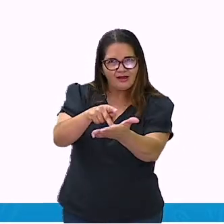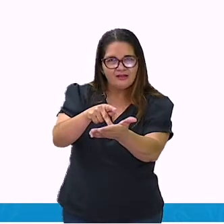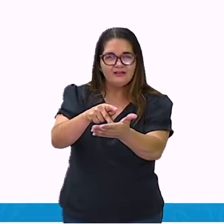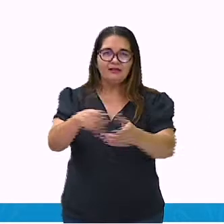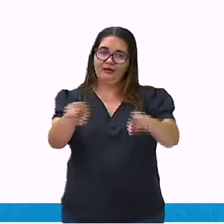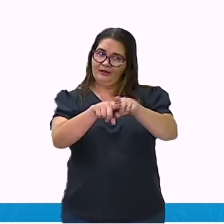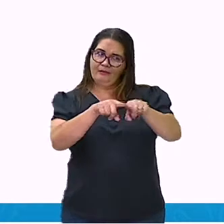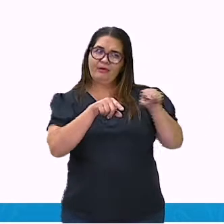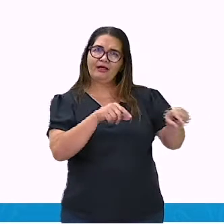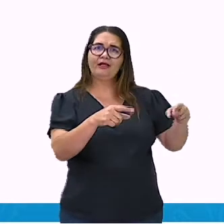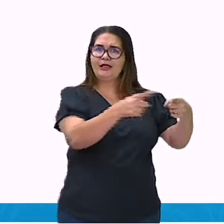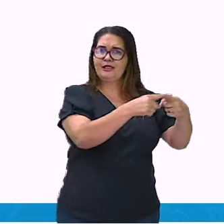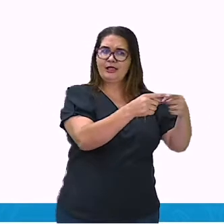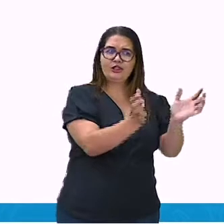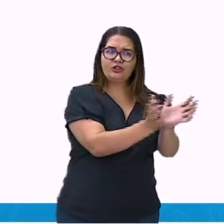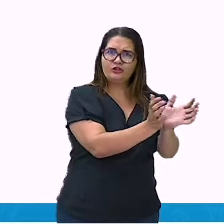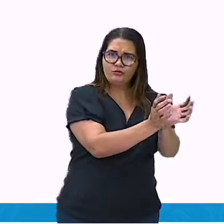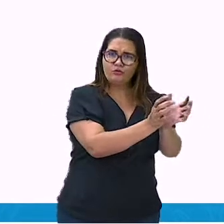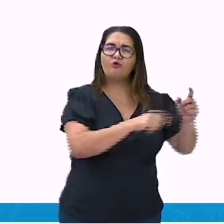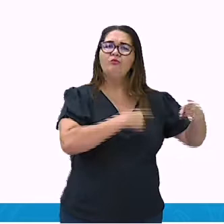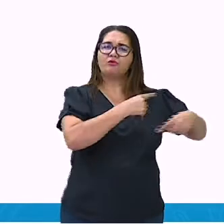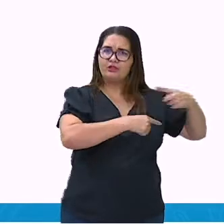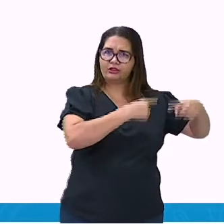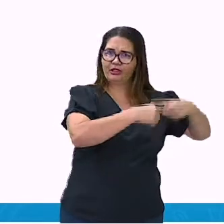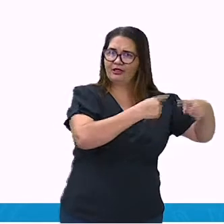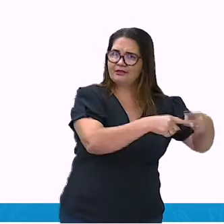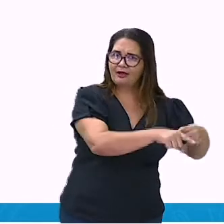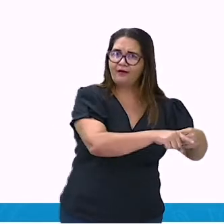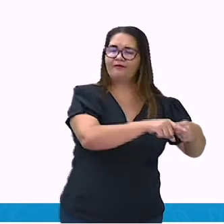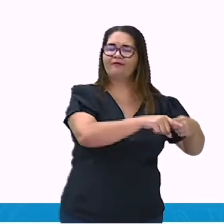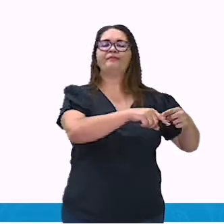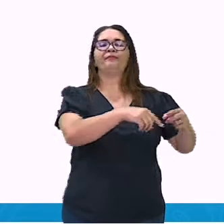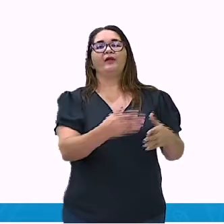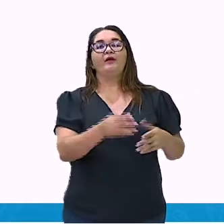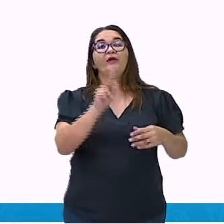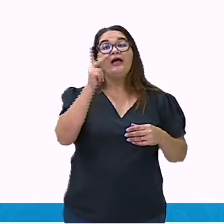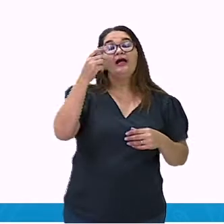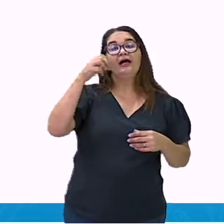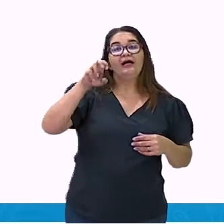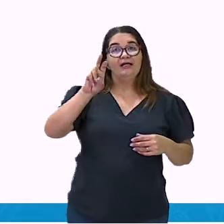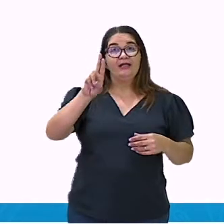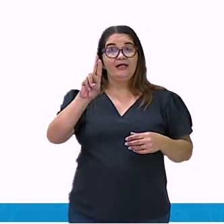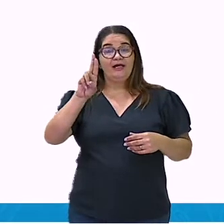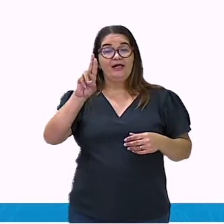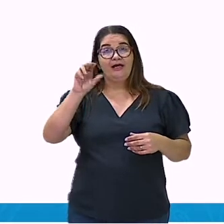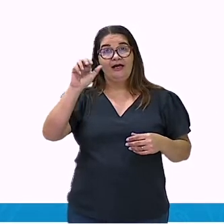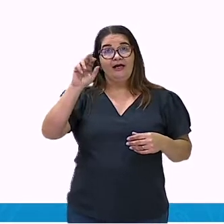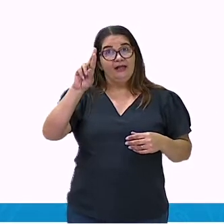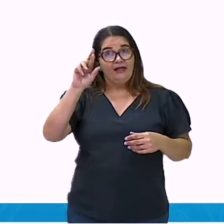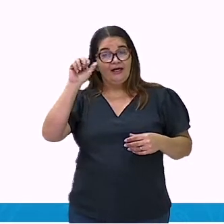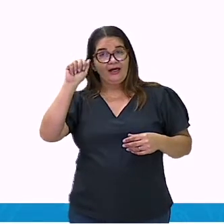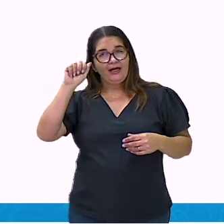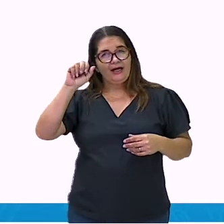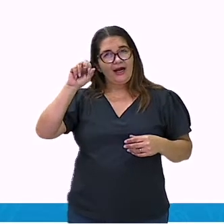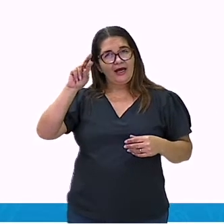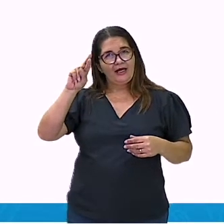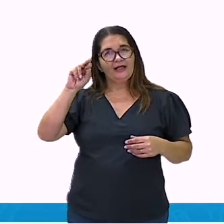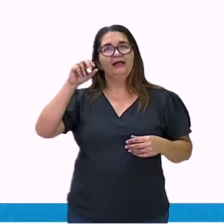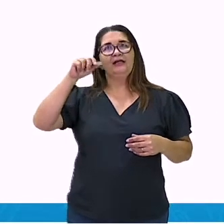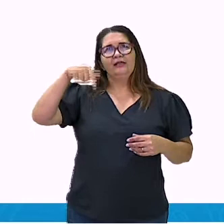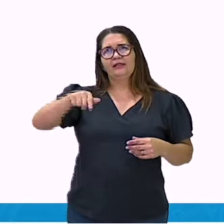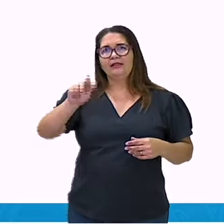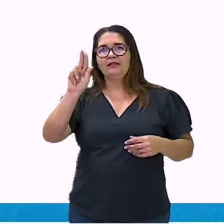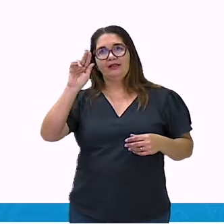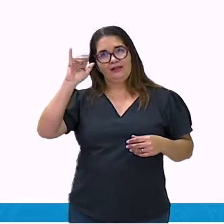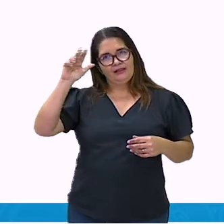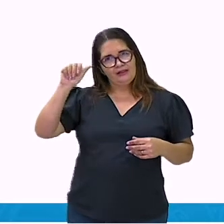velho, sempre tendo uma hierarquia de comando, de privilégios acima